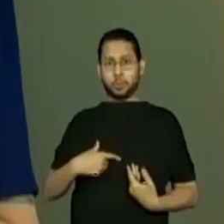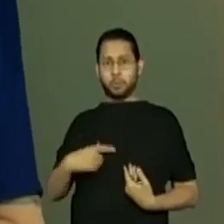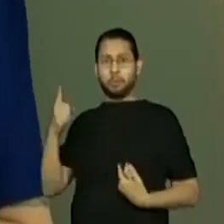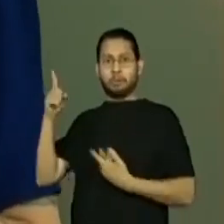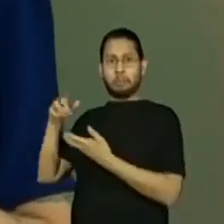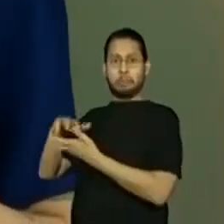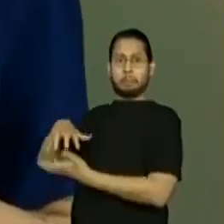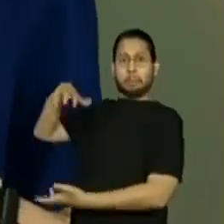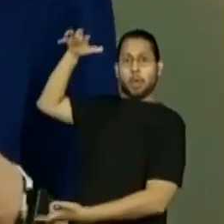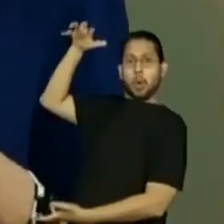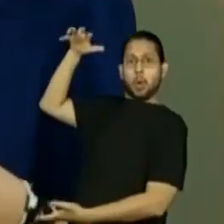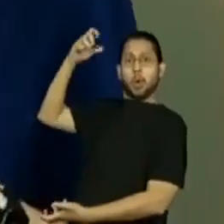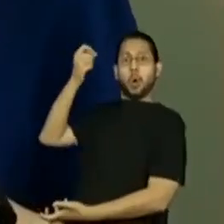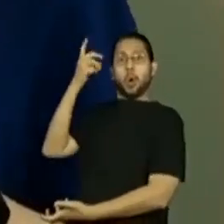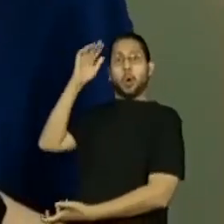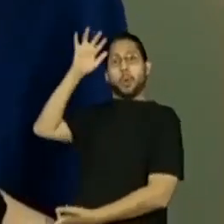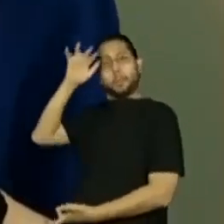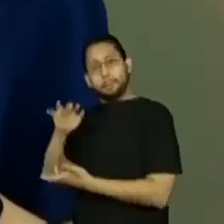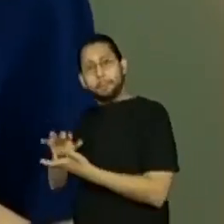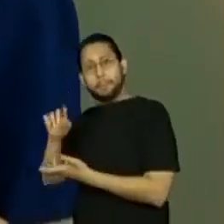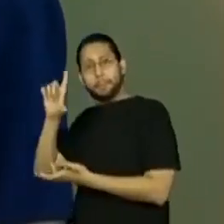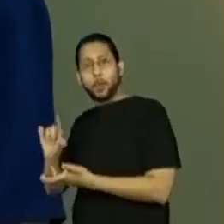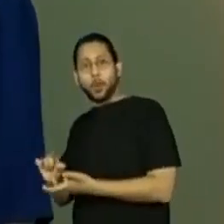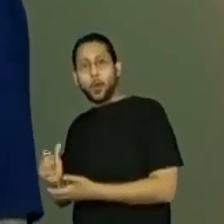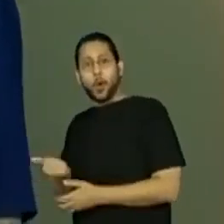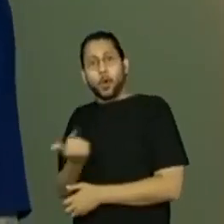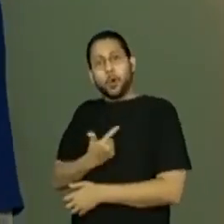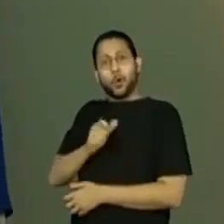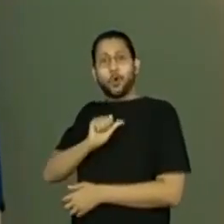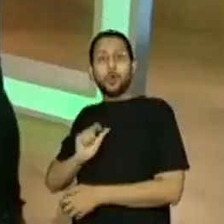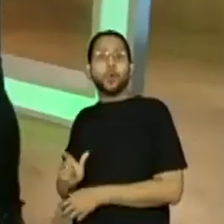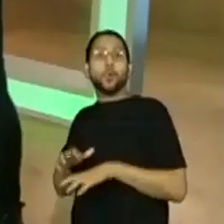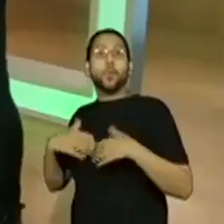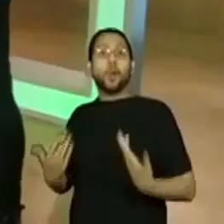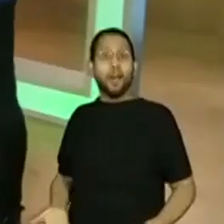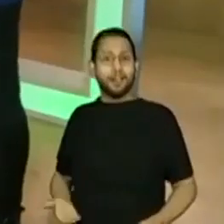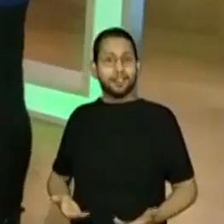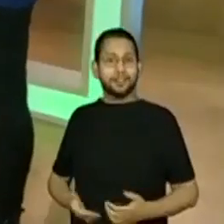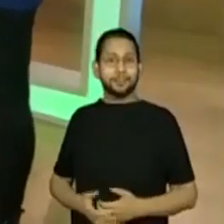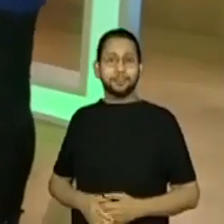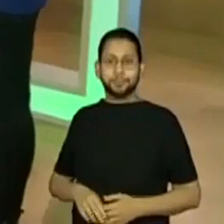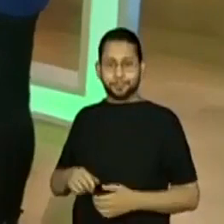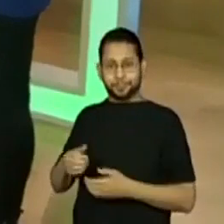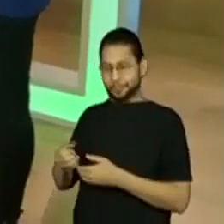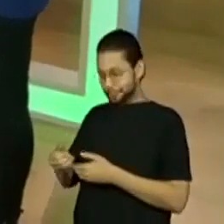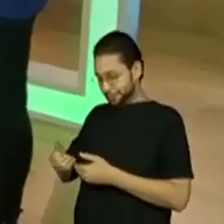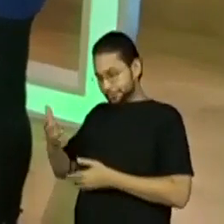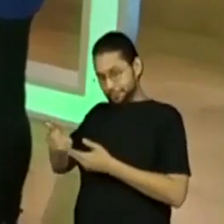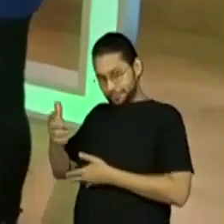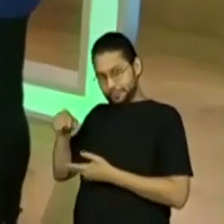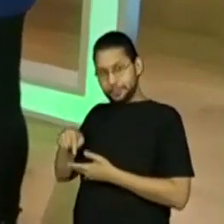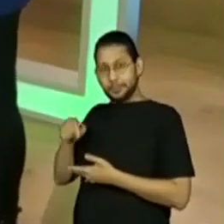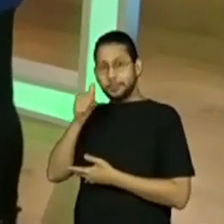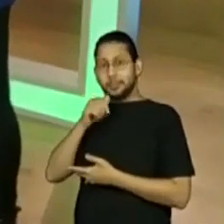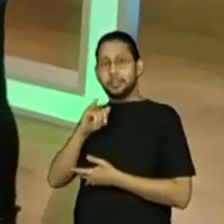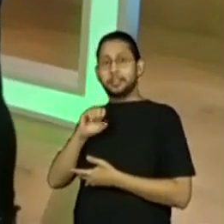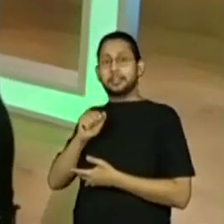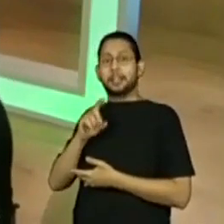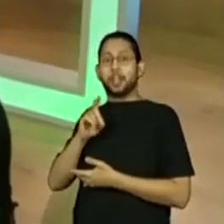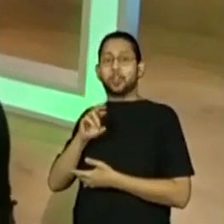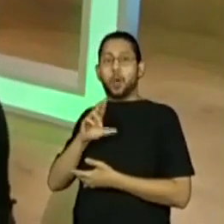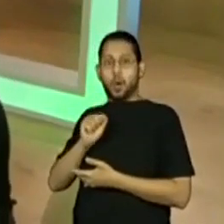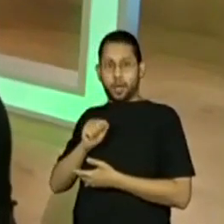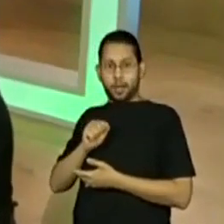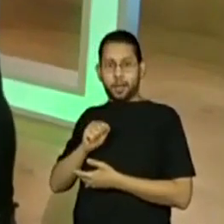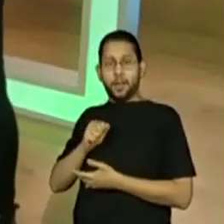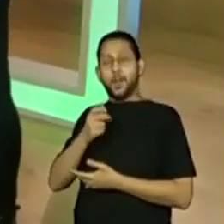Vamos Bom, lá. enquanto eles vão pensando, eu estou pensando aqui também sobre as suas considerações. Mas acompanhando o chat, a Isadora falou que a avó dela já foi e